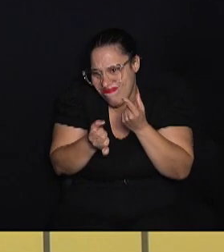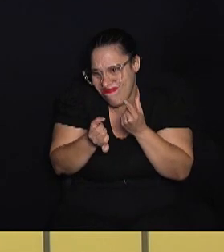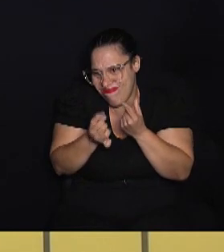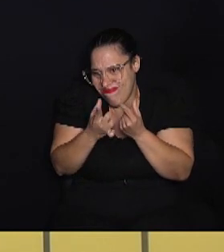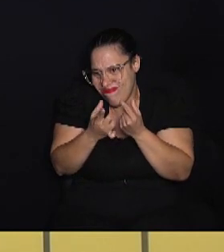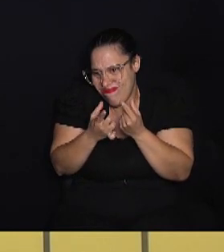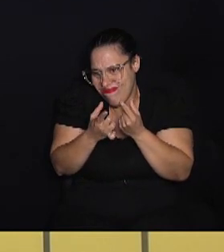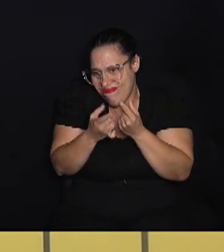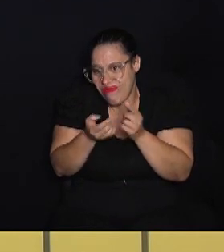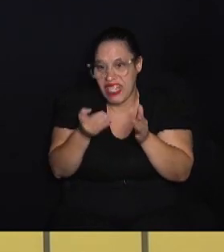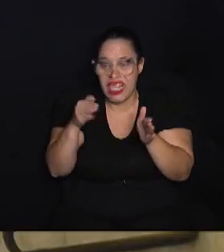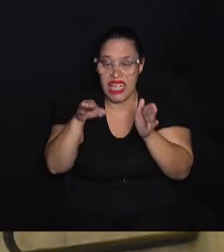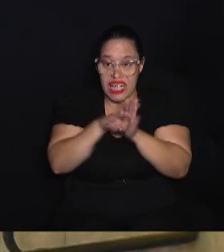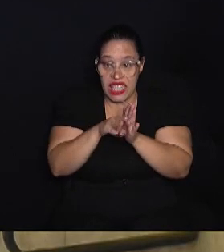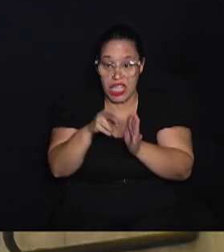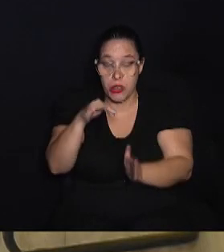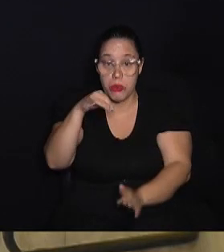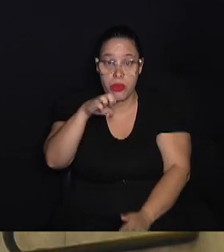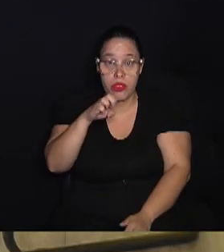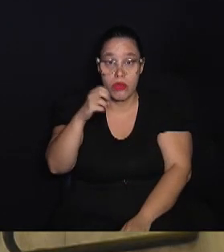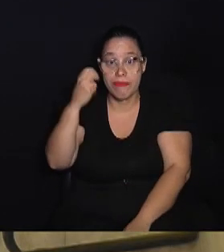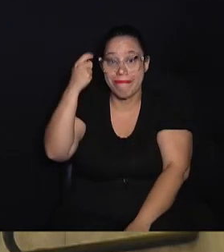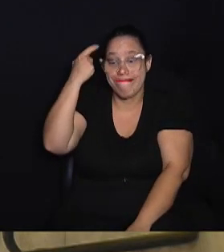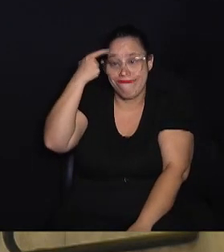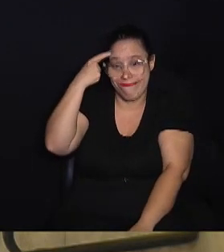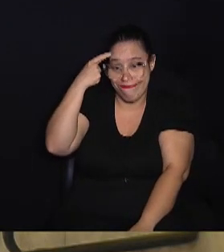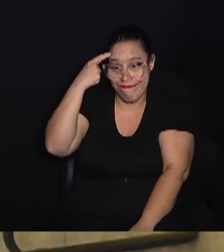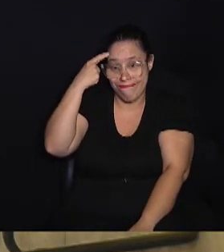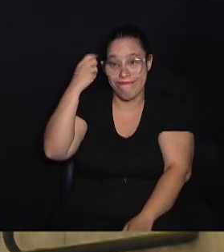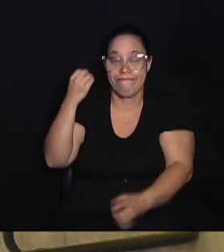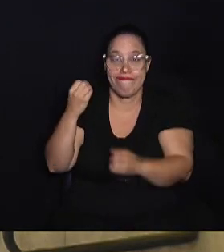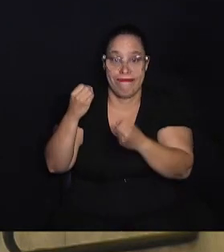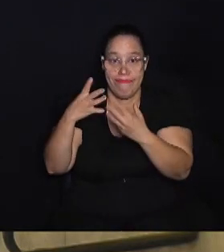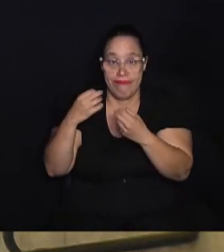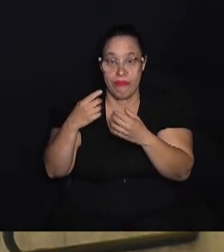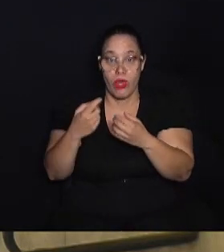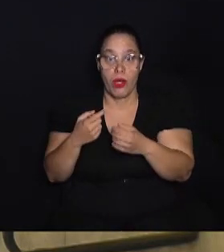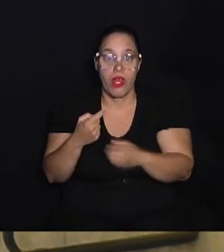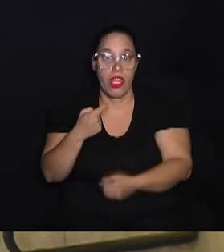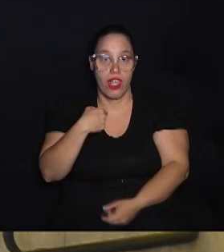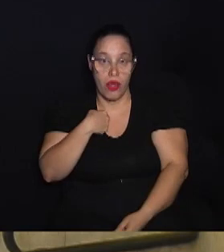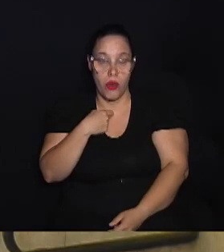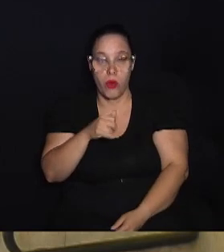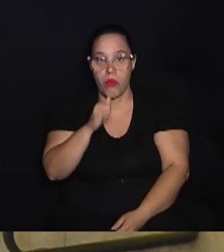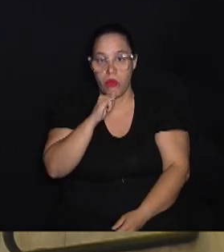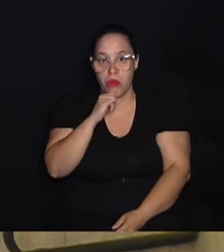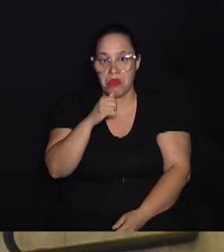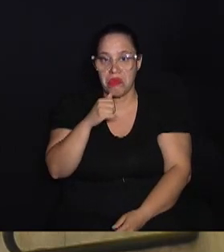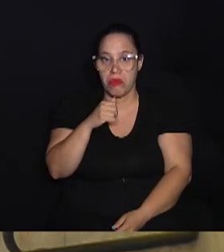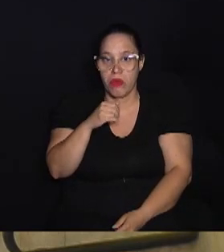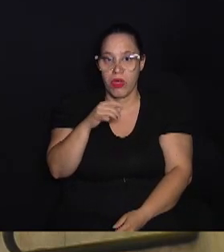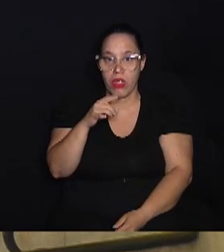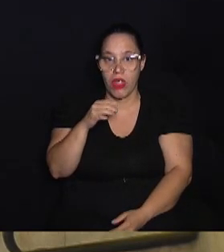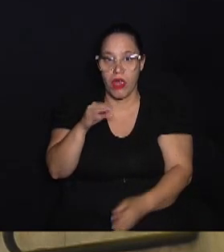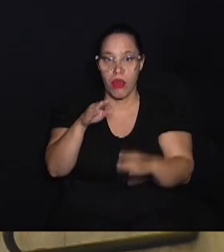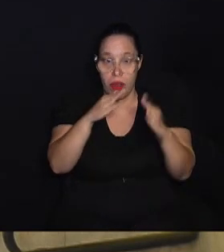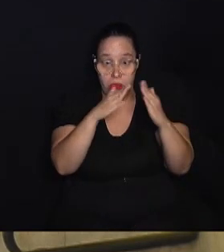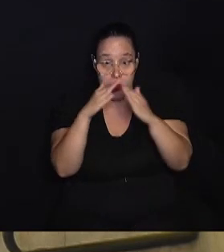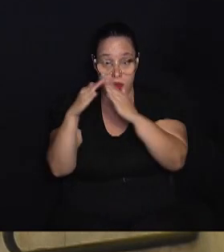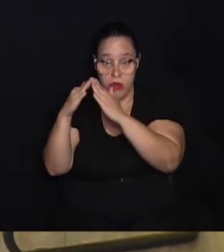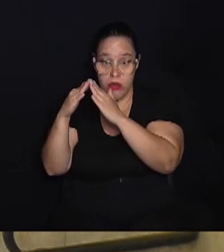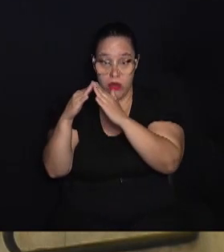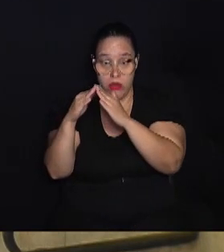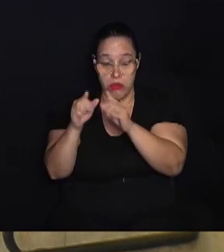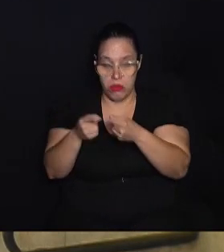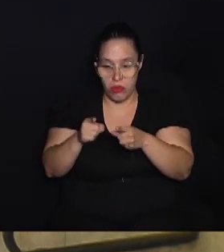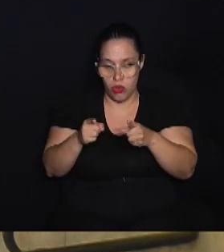Mas aí entra também, Simone, eu acho que na conscientização e na educação. Eu, por exemplo, outro dia, a minha vizinha tem uma